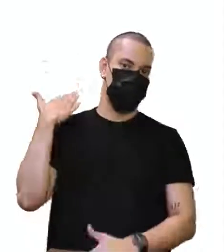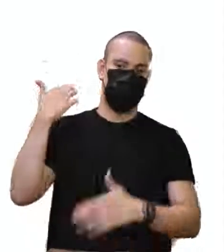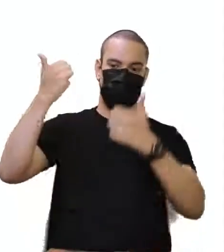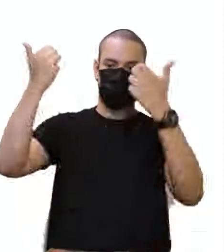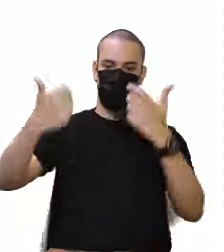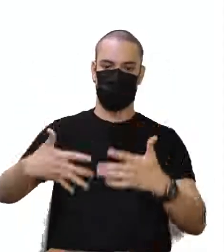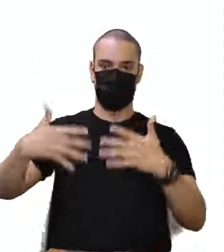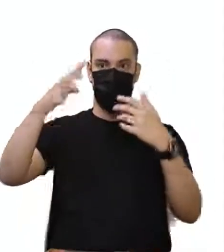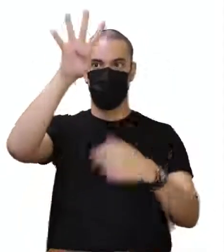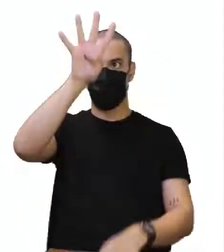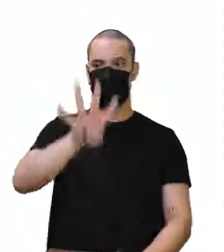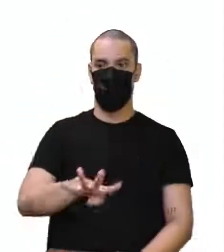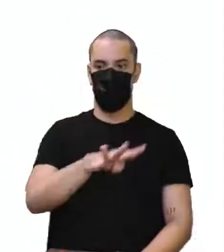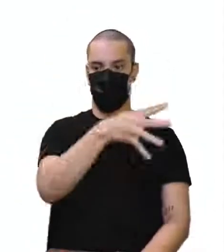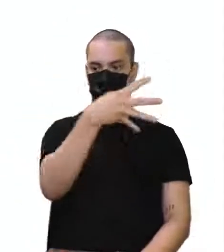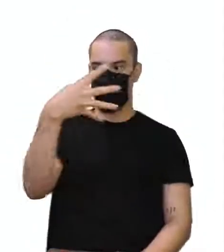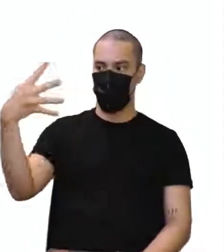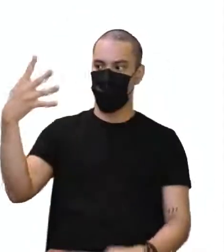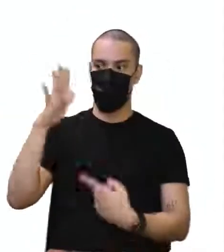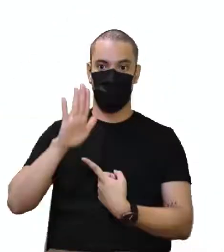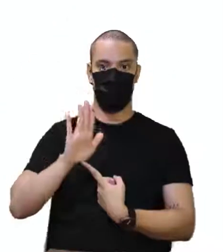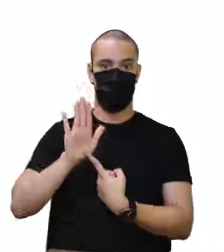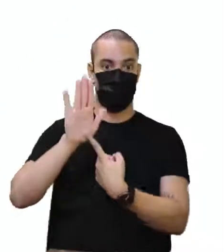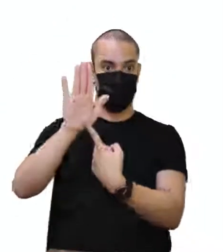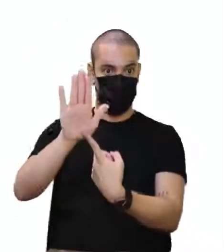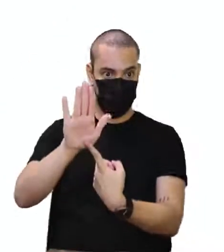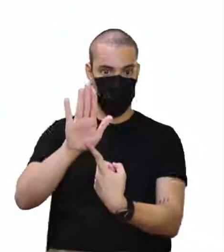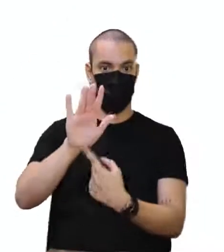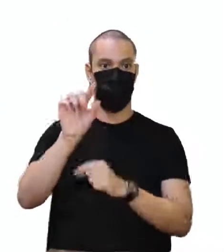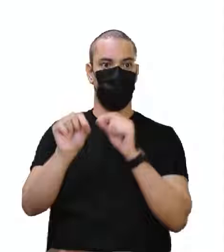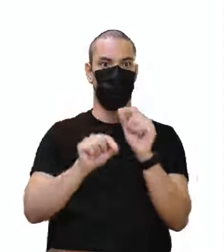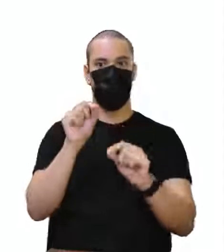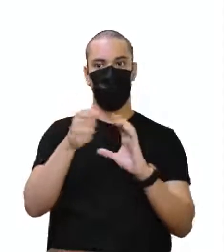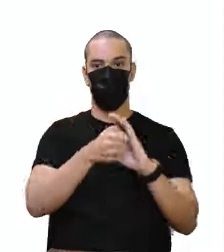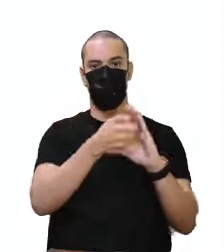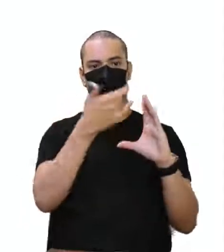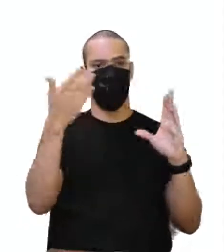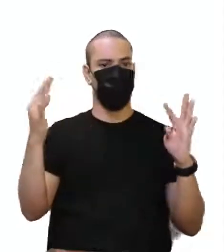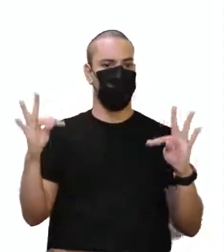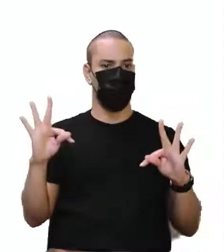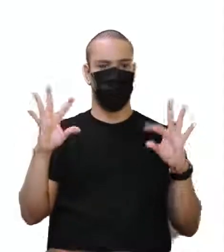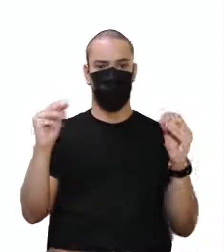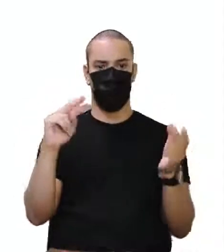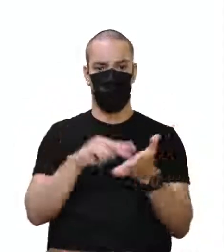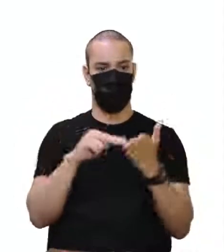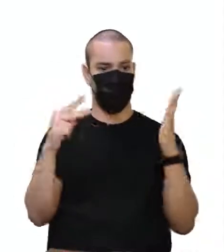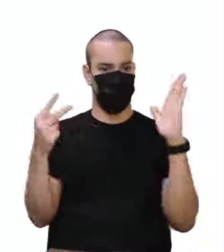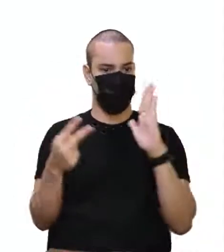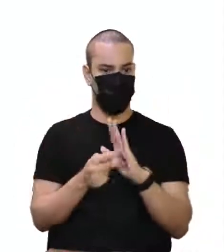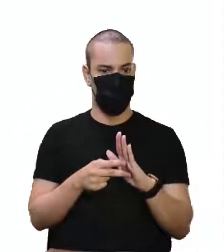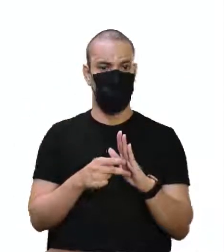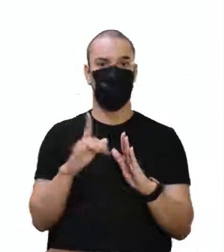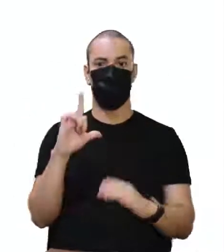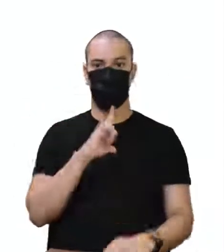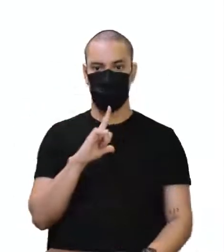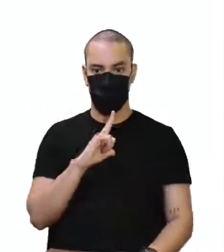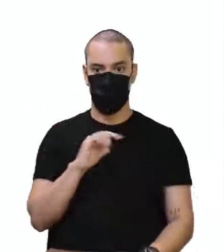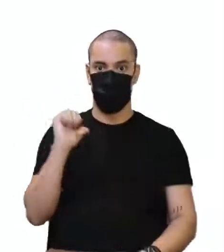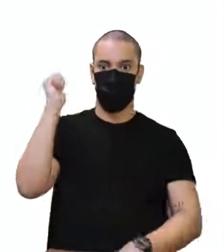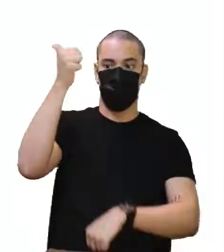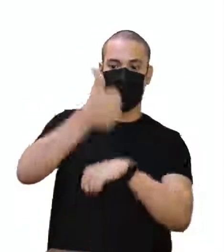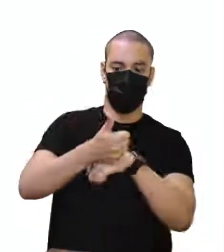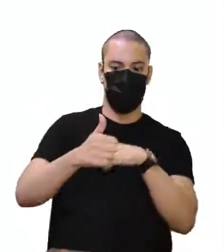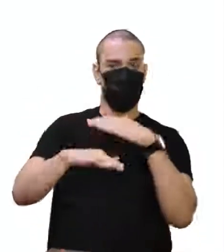viu um quadro onde a gente apresentava essas características todas que eram dominantes e todas que eram recessivas. Então, se você